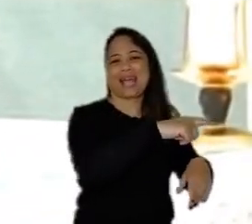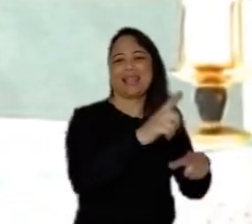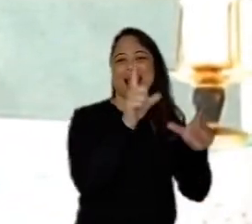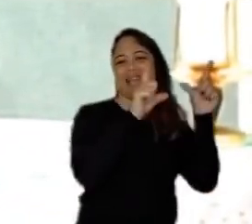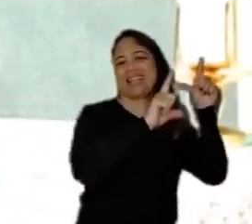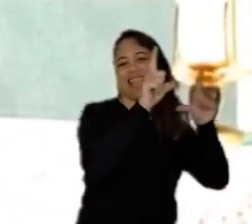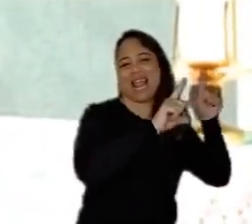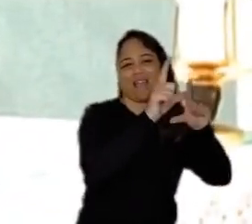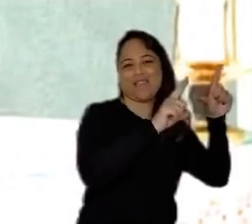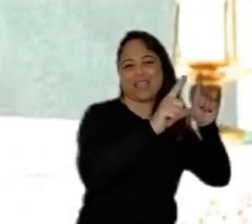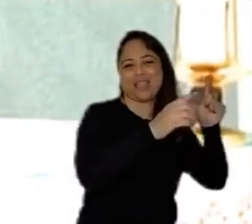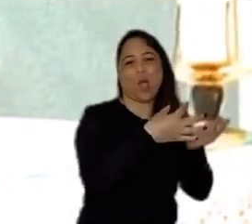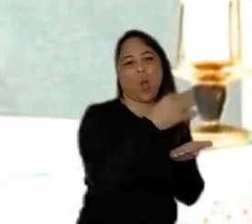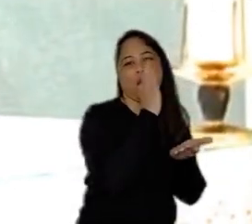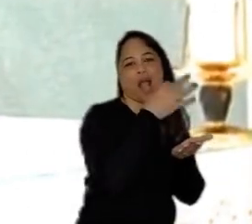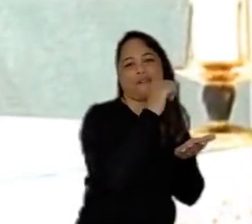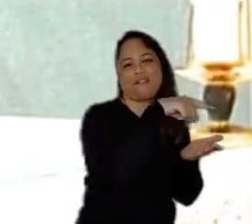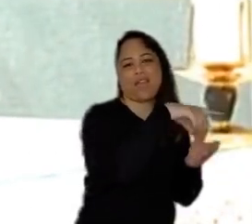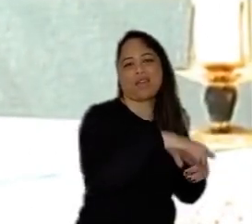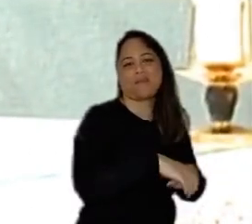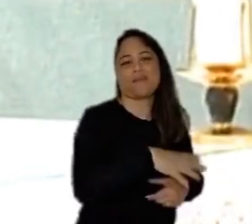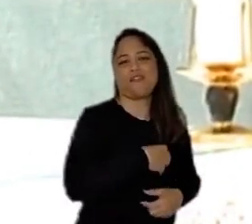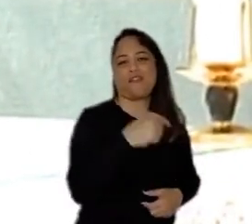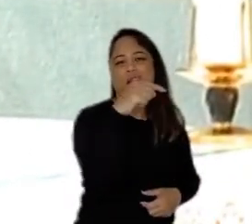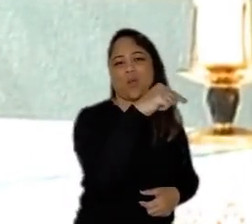assistindo televisão e tomando café, e nós aqui?